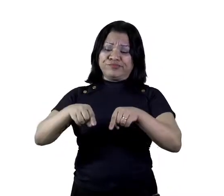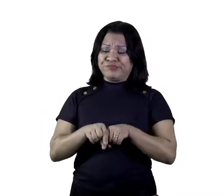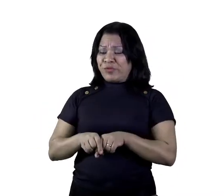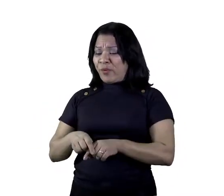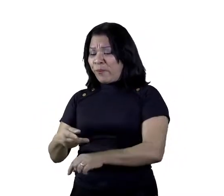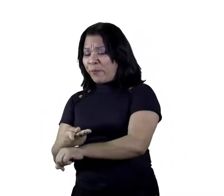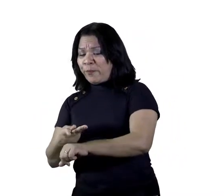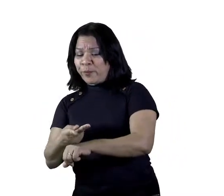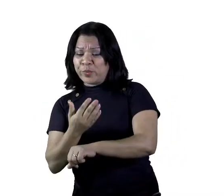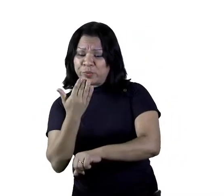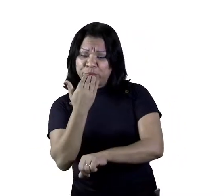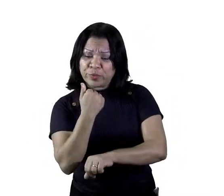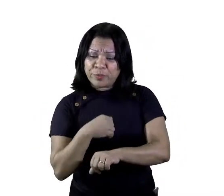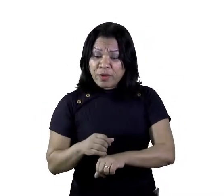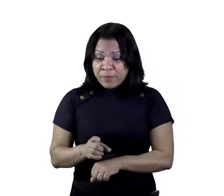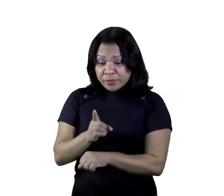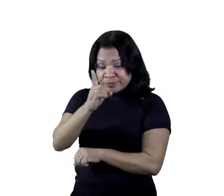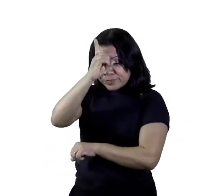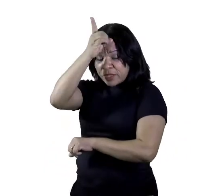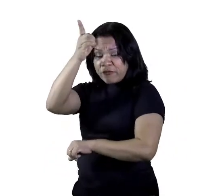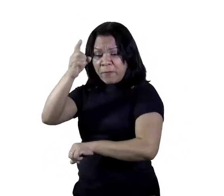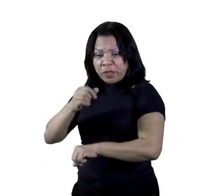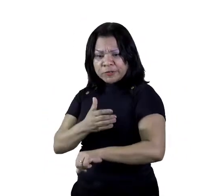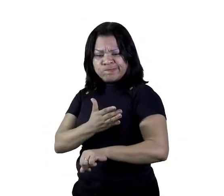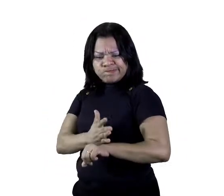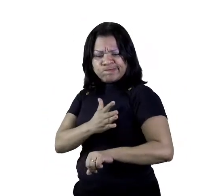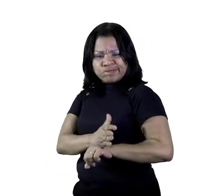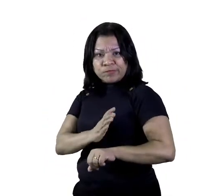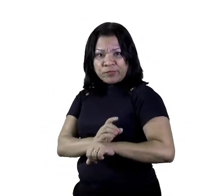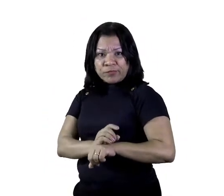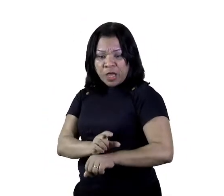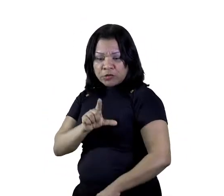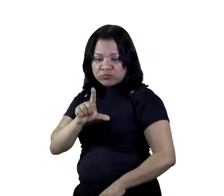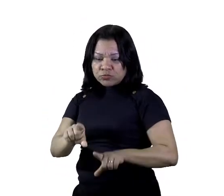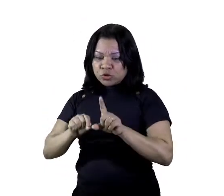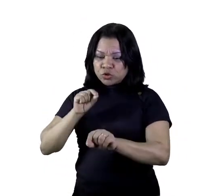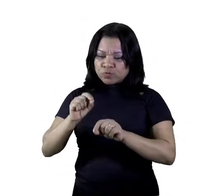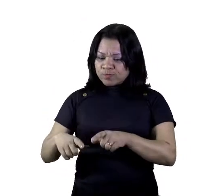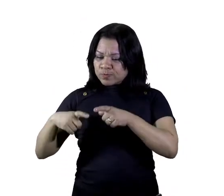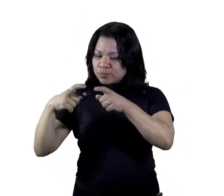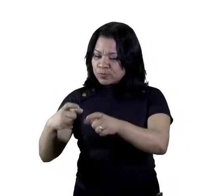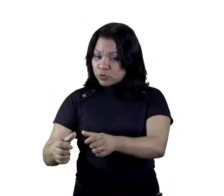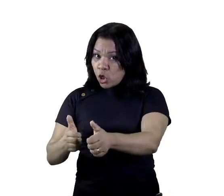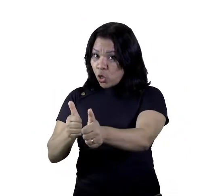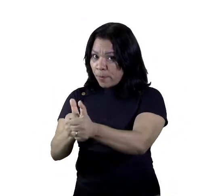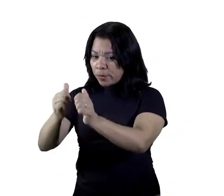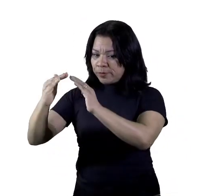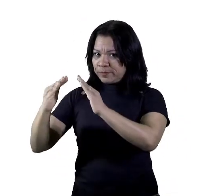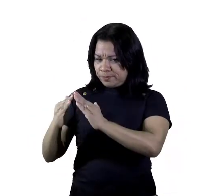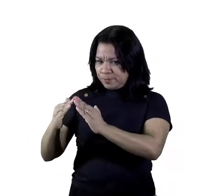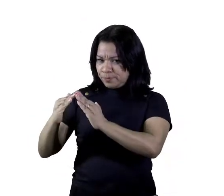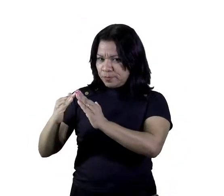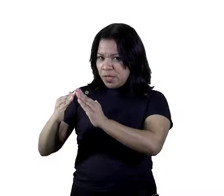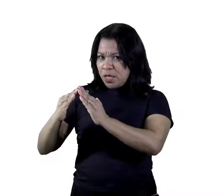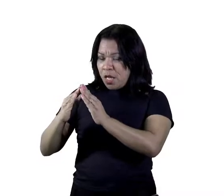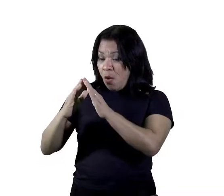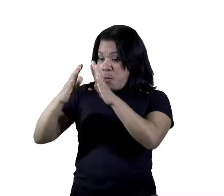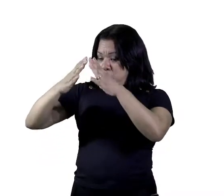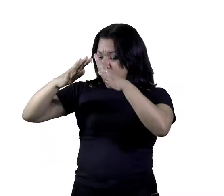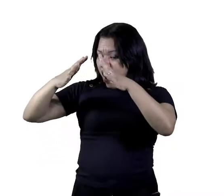uma ideia e resolveu colocá-la em prática. Escolheu um local próximo de uma casa, uma grande